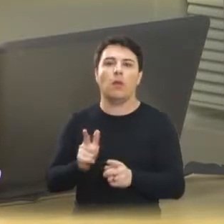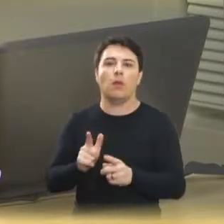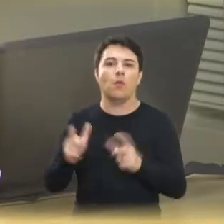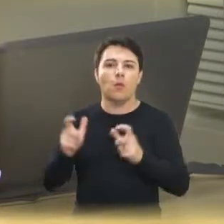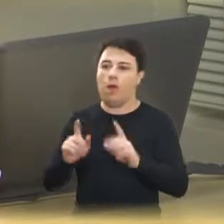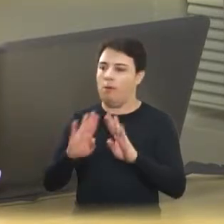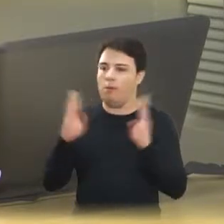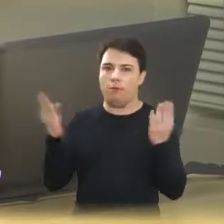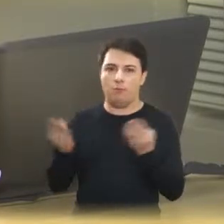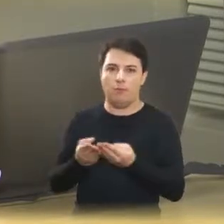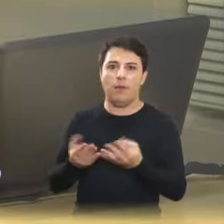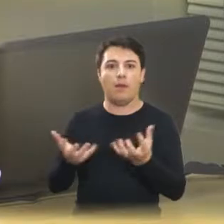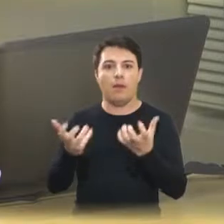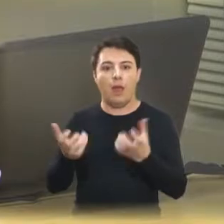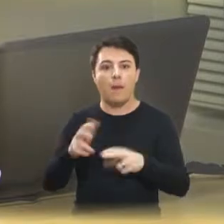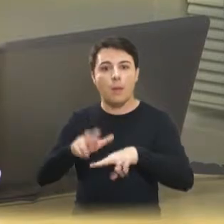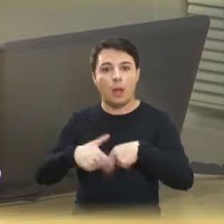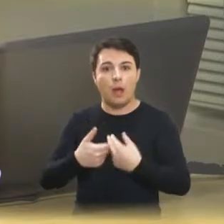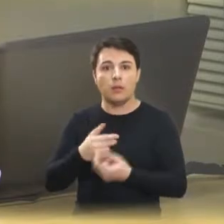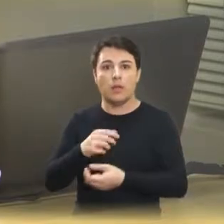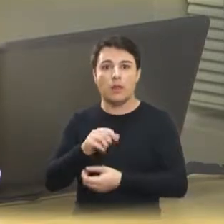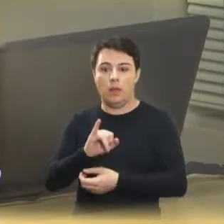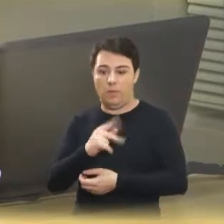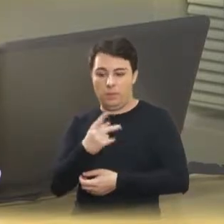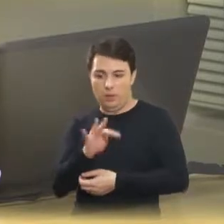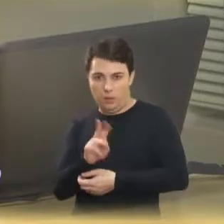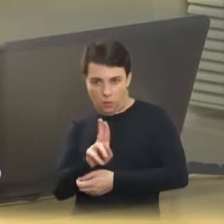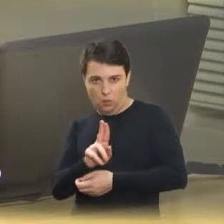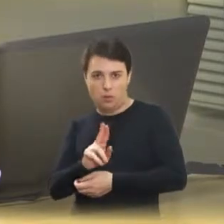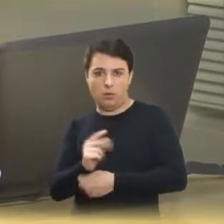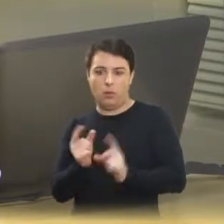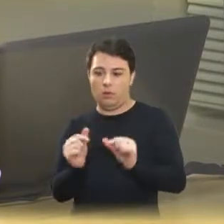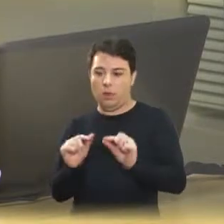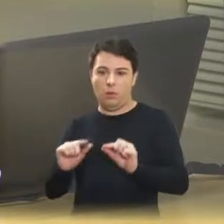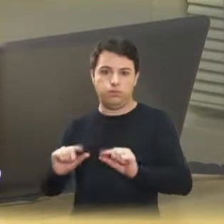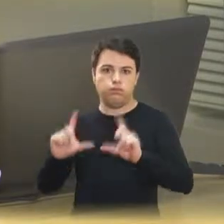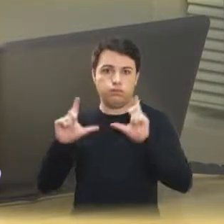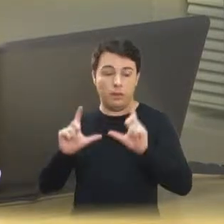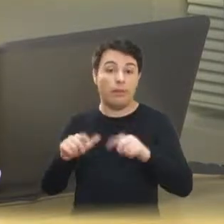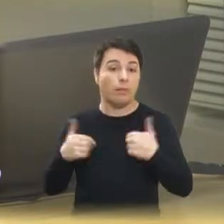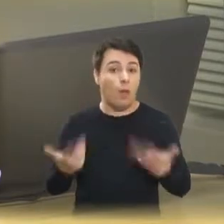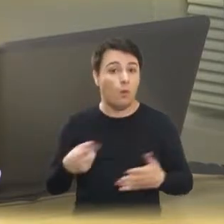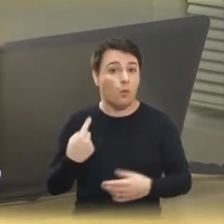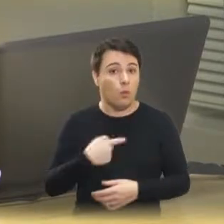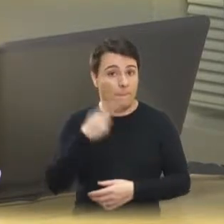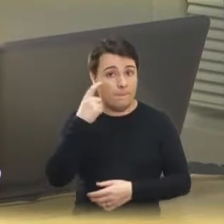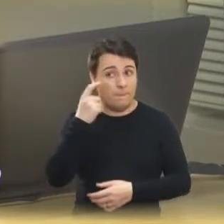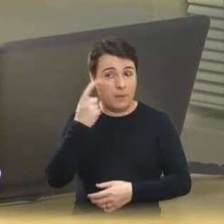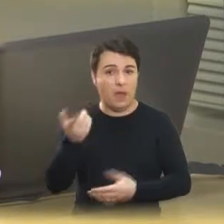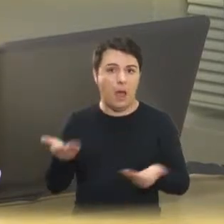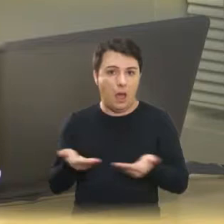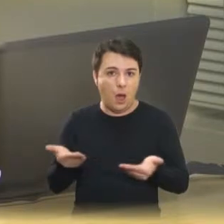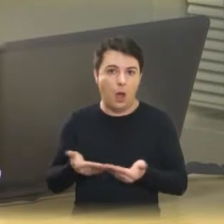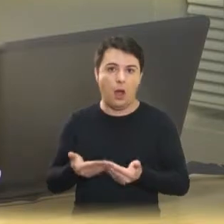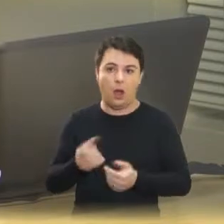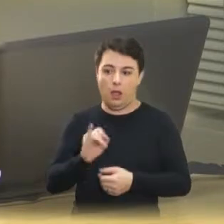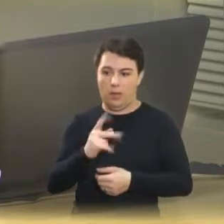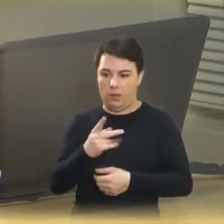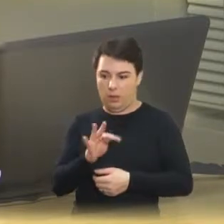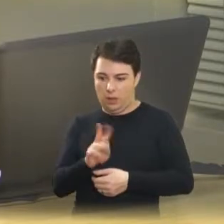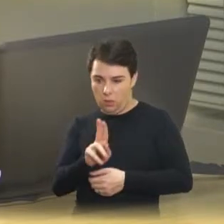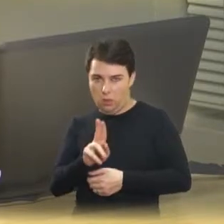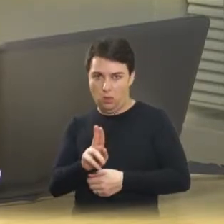andamento exatamente pelo preço do IPTU ter aumentado bastante. Então, é até prudente a gente não pensar em IPTU progressivo agora, porque